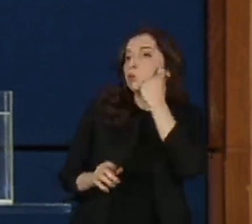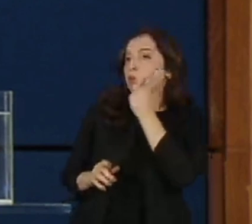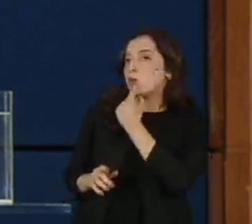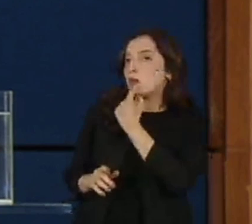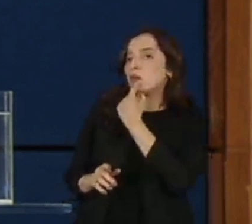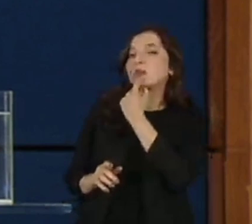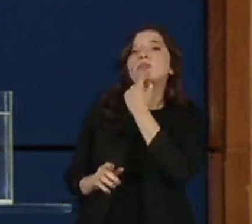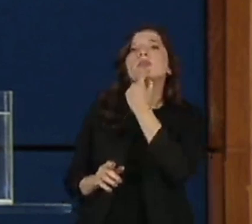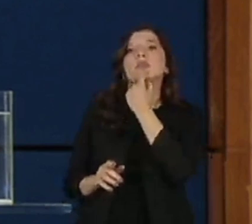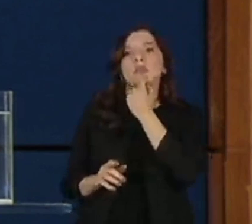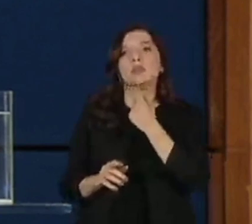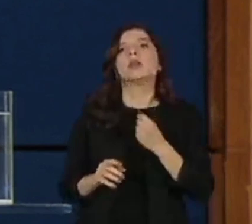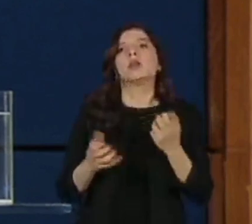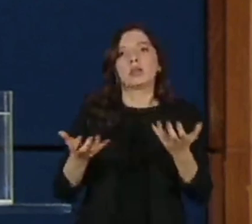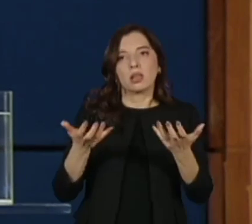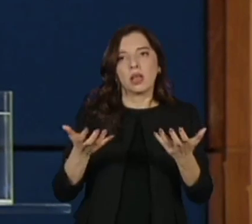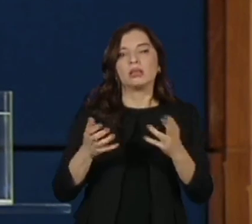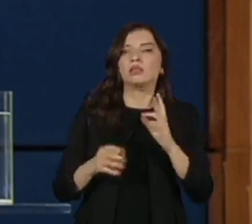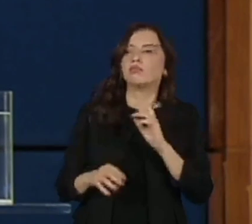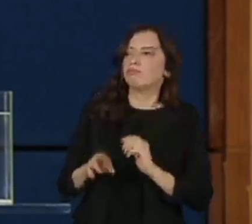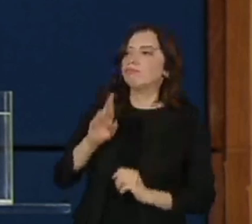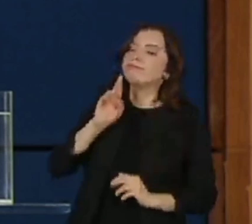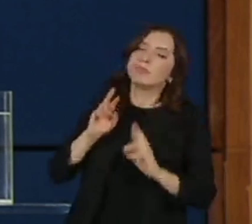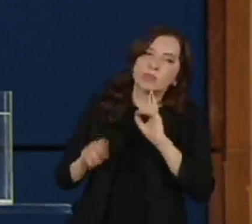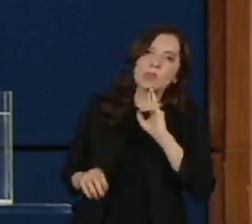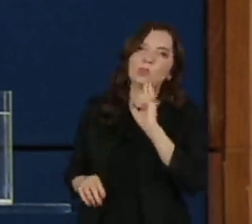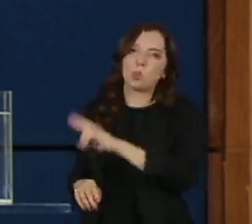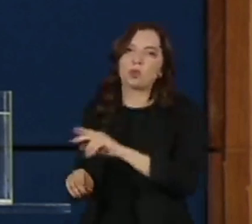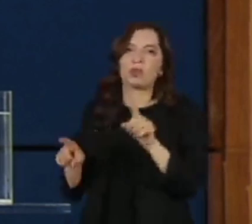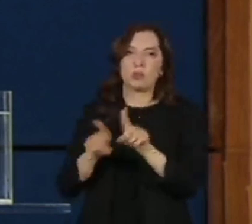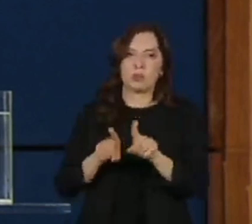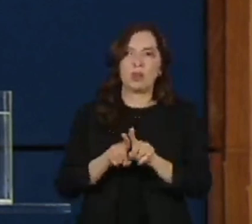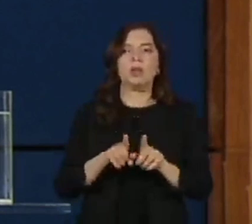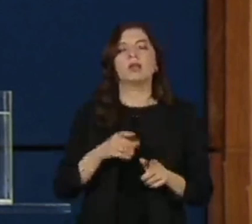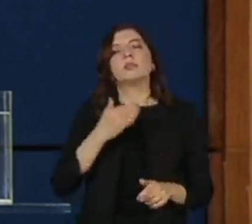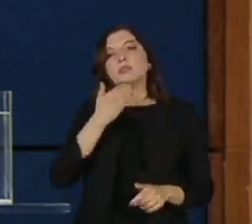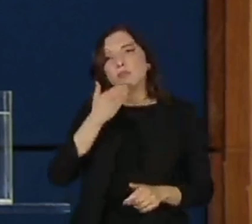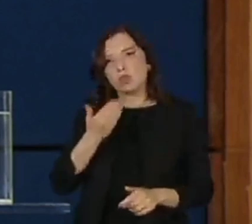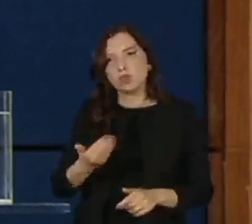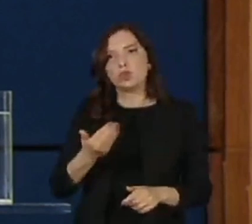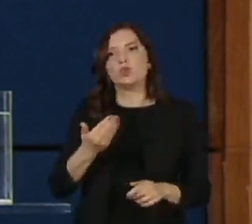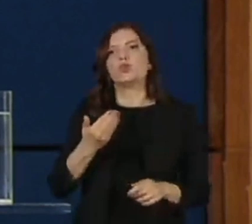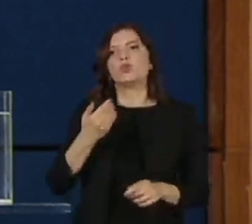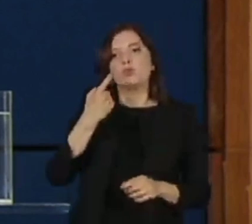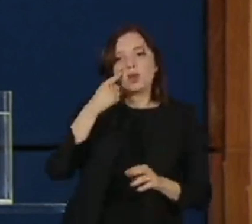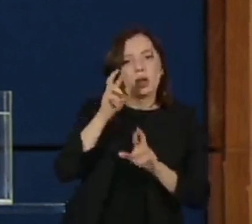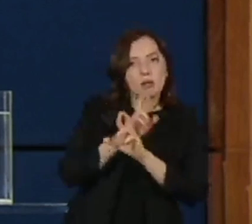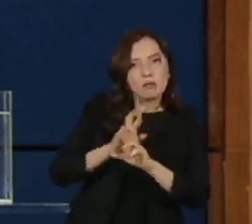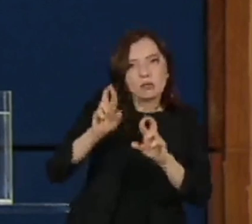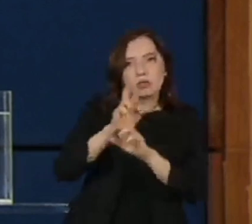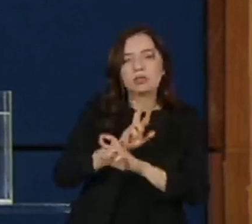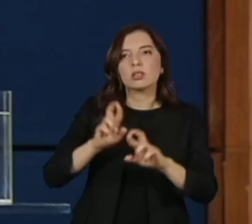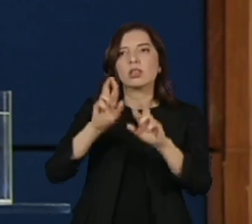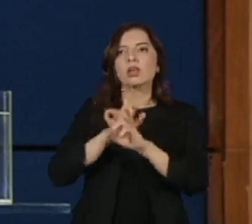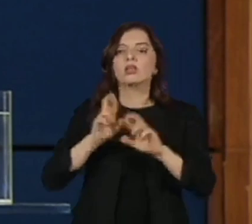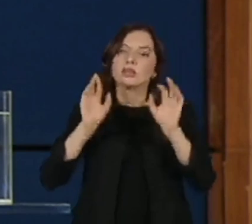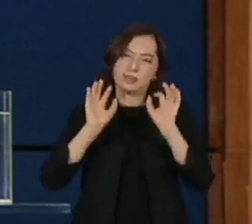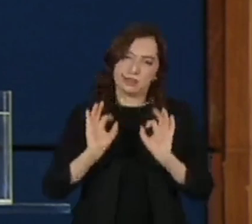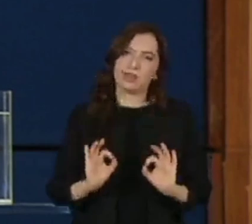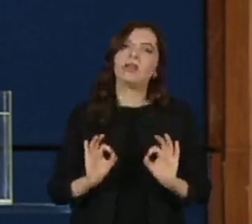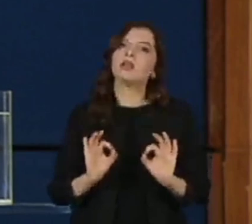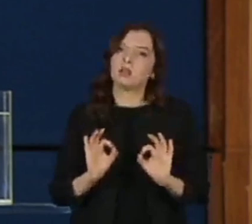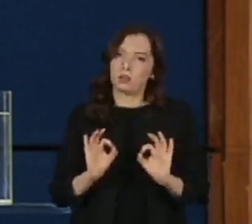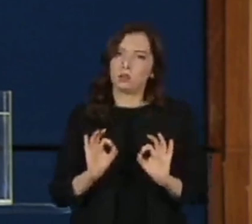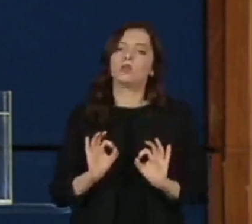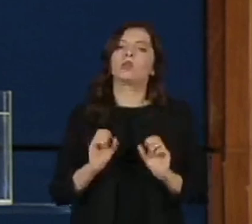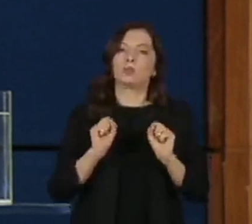pediu direito de resposta ele foi o pedido de direito de resposta foi analisado e o var considerou que ele